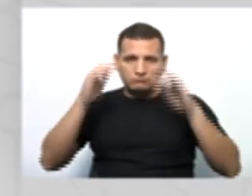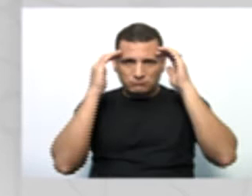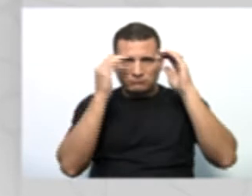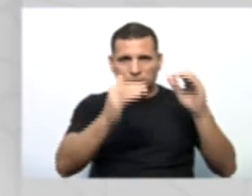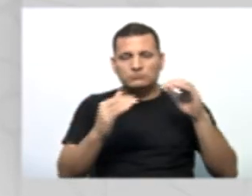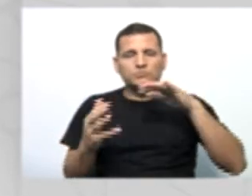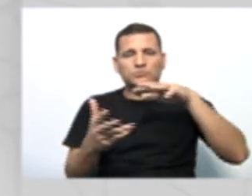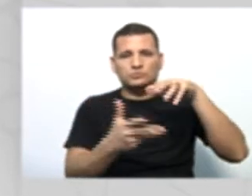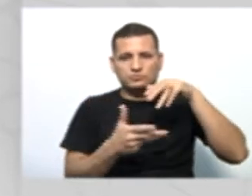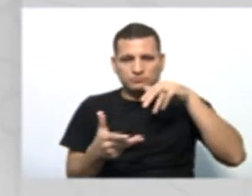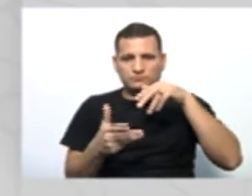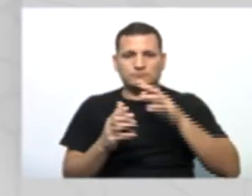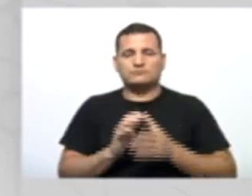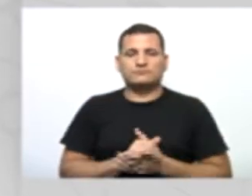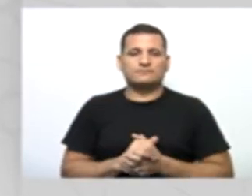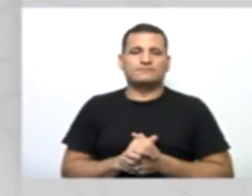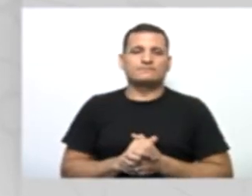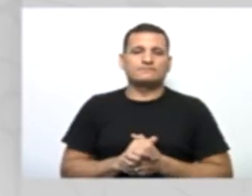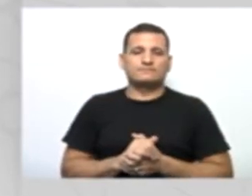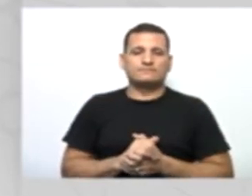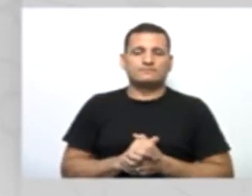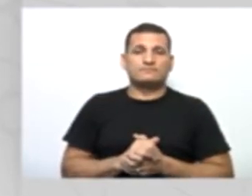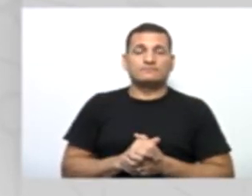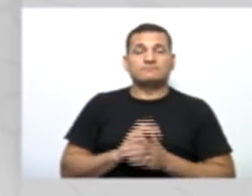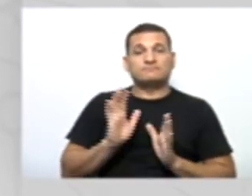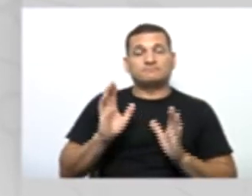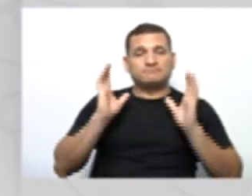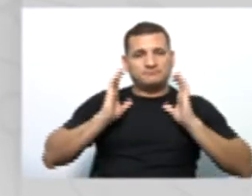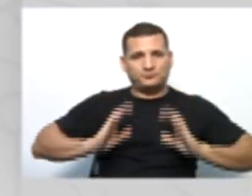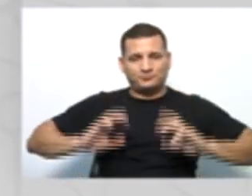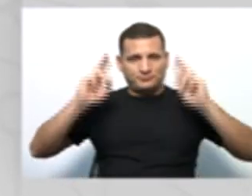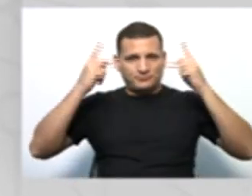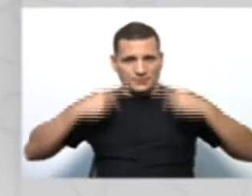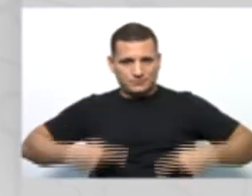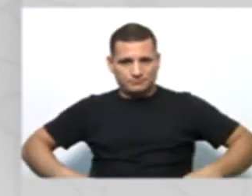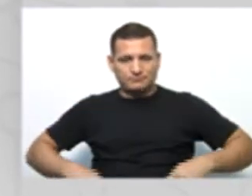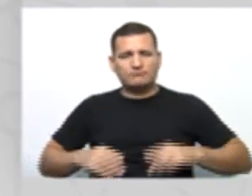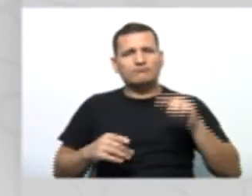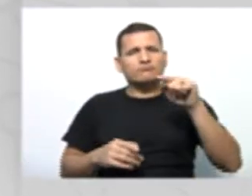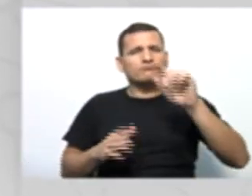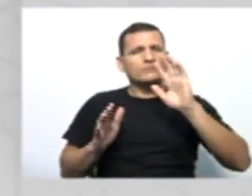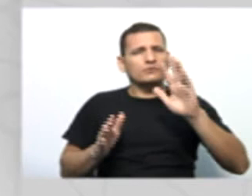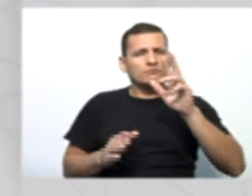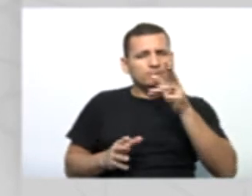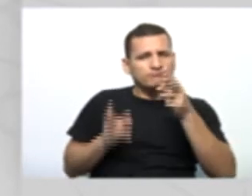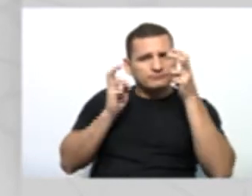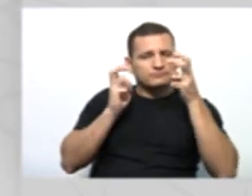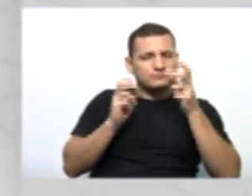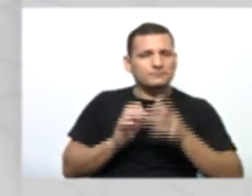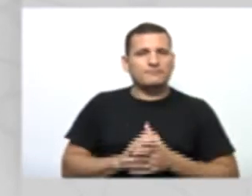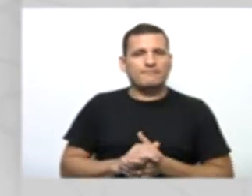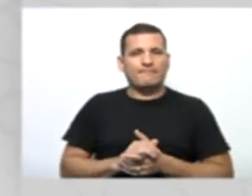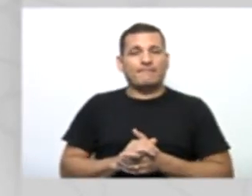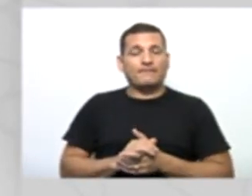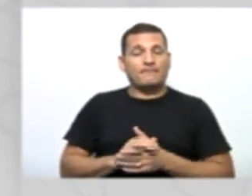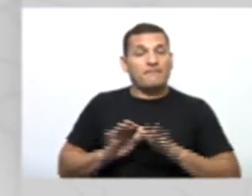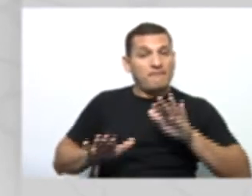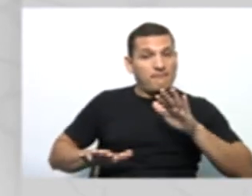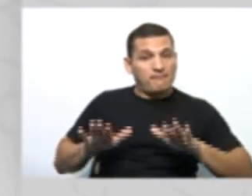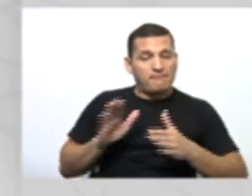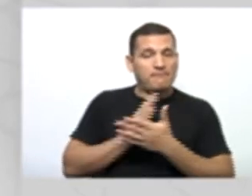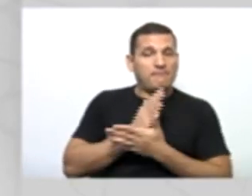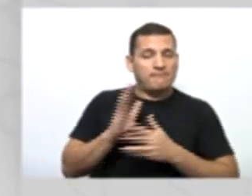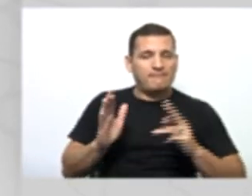mundo, professor Wesley. Em relação à conduta humana, você já observou que em determinadas situações é